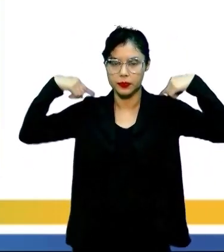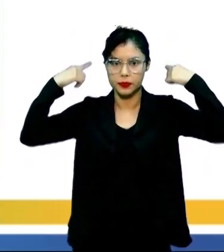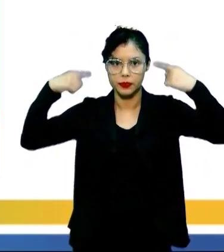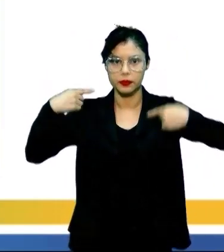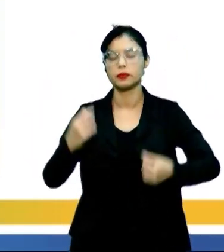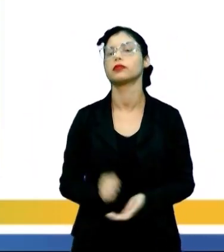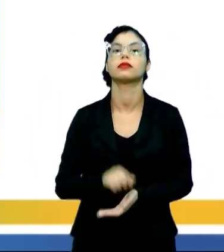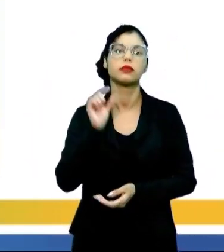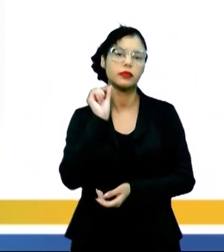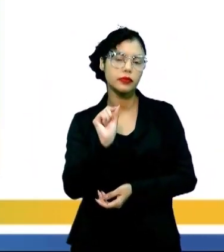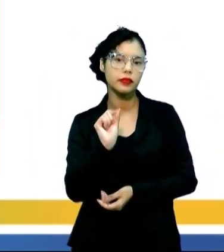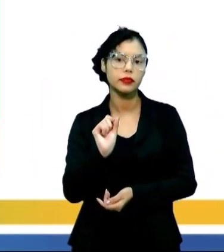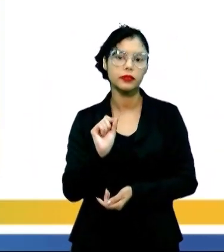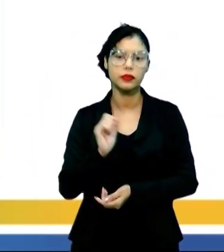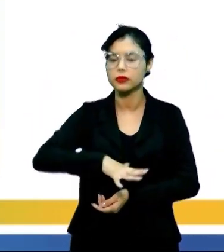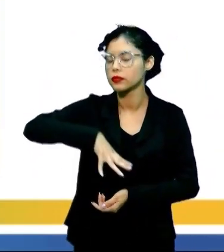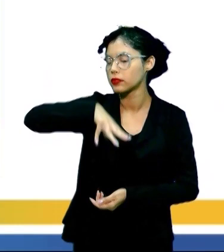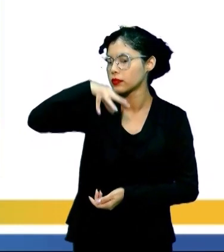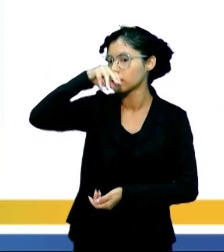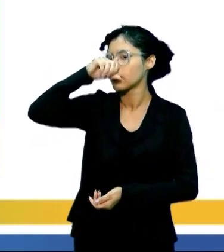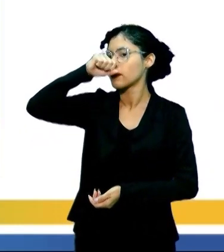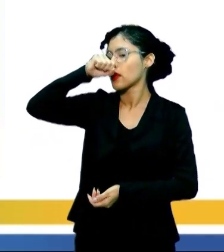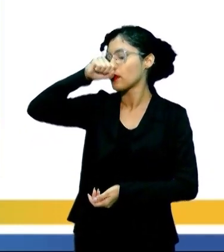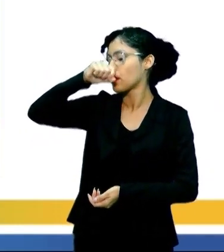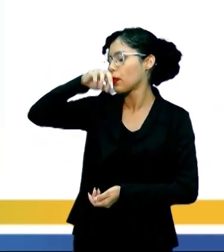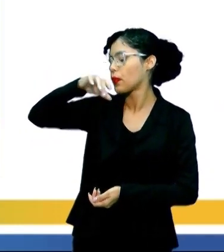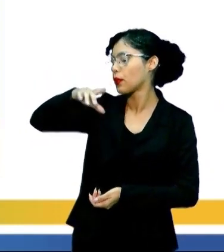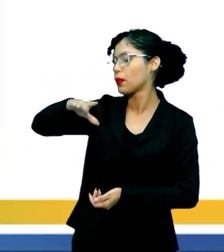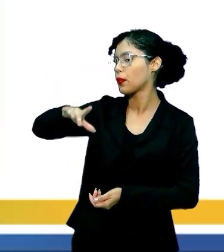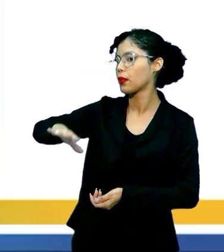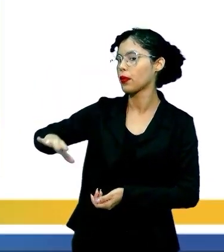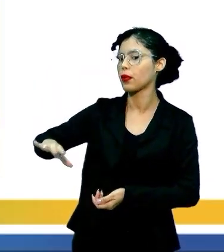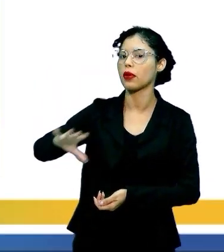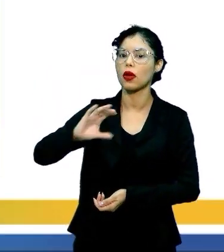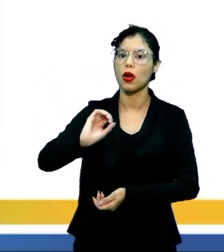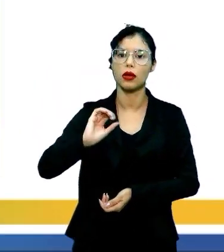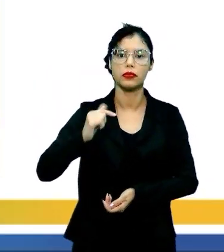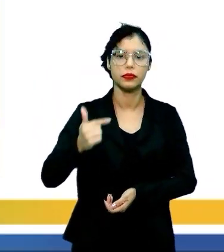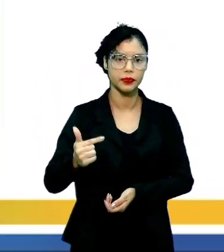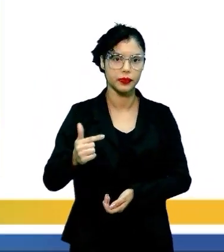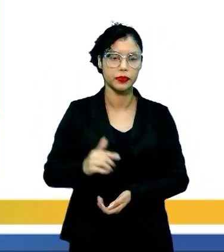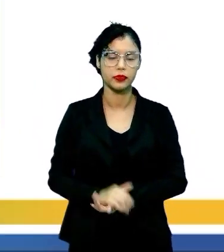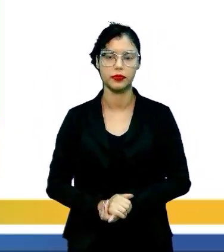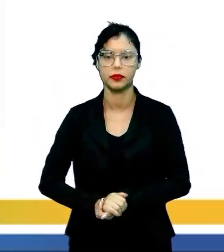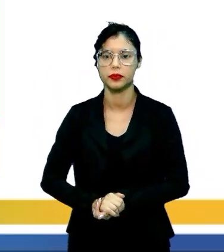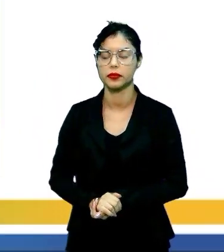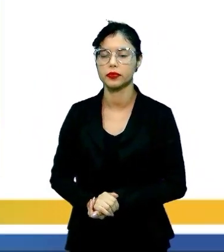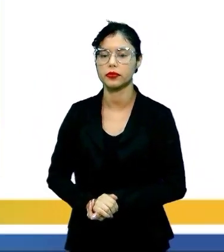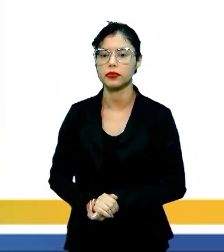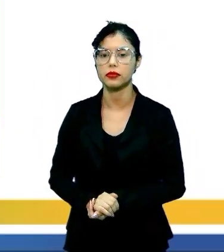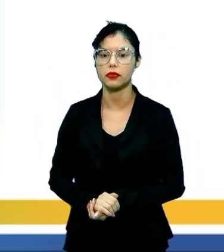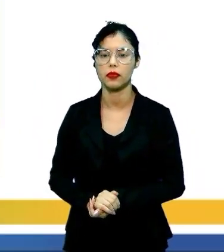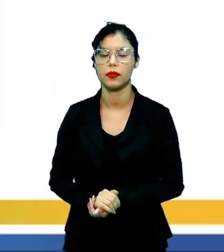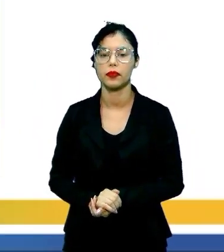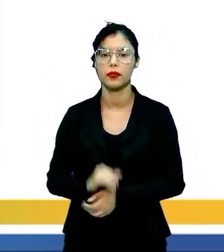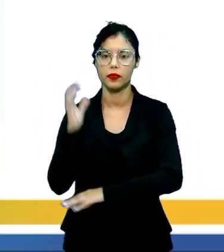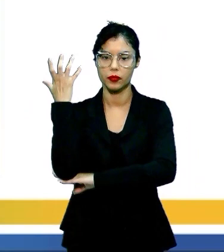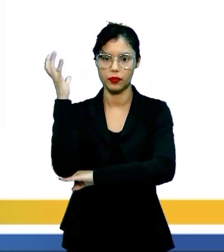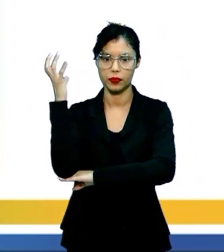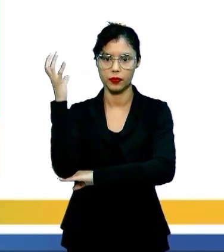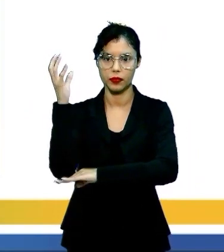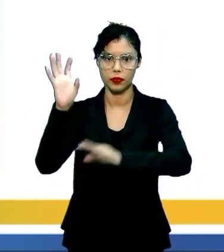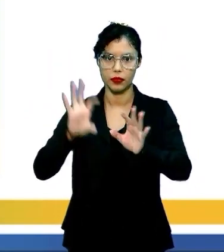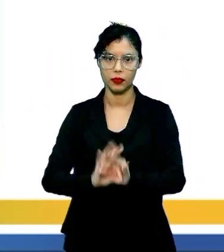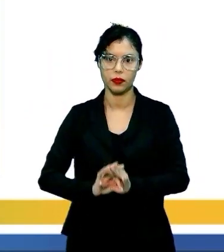ok? O carneirinho respira e libera para a natureza de novo o dióxido de carbono. As plantas respiram